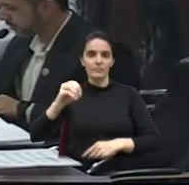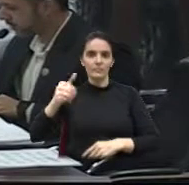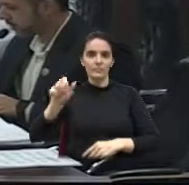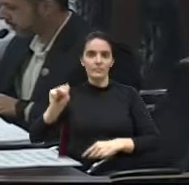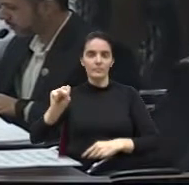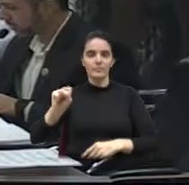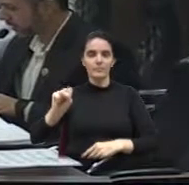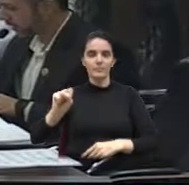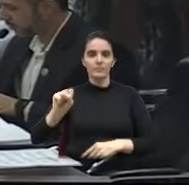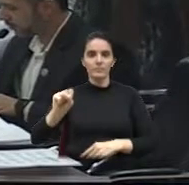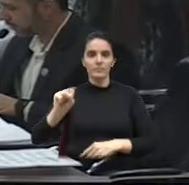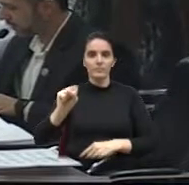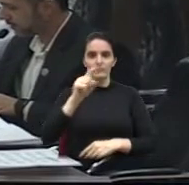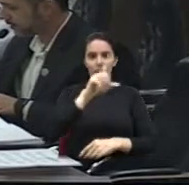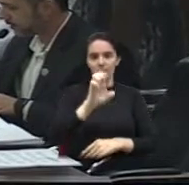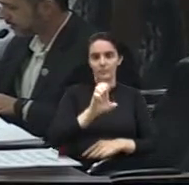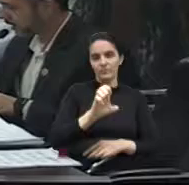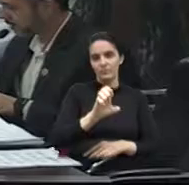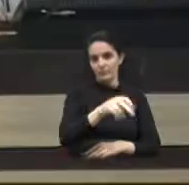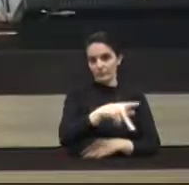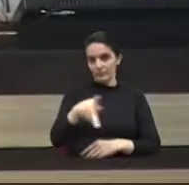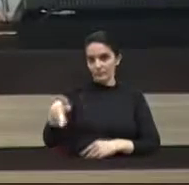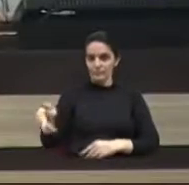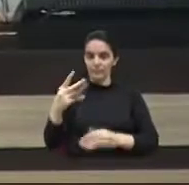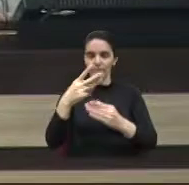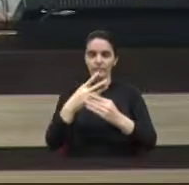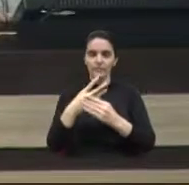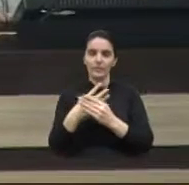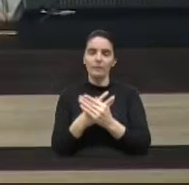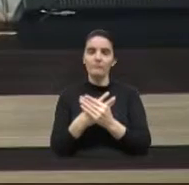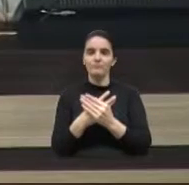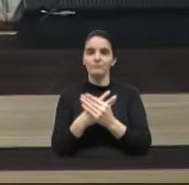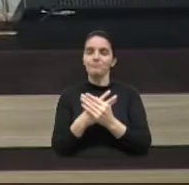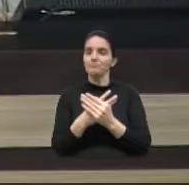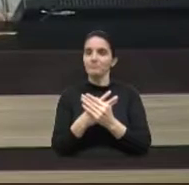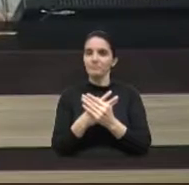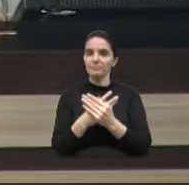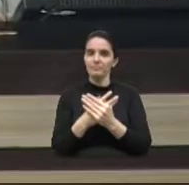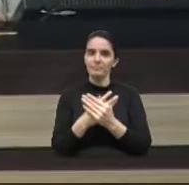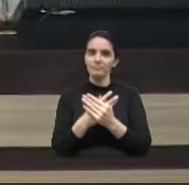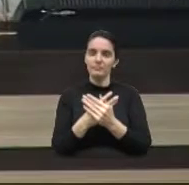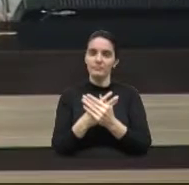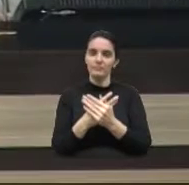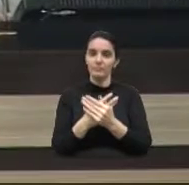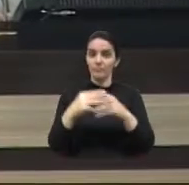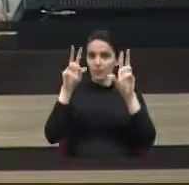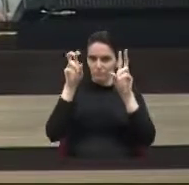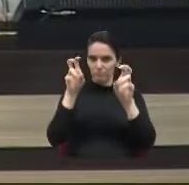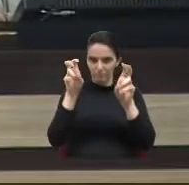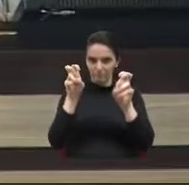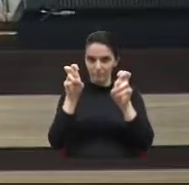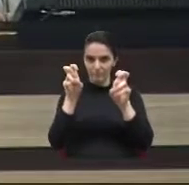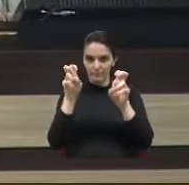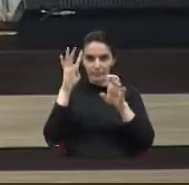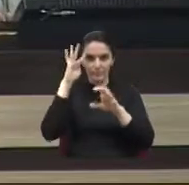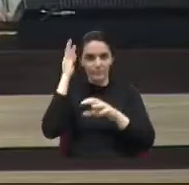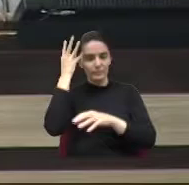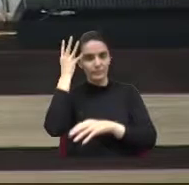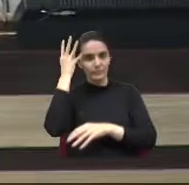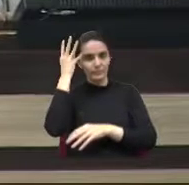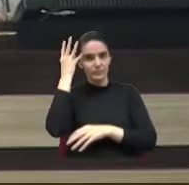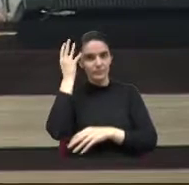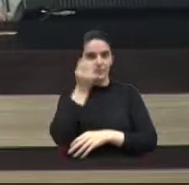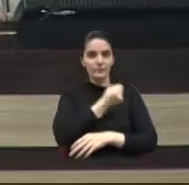senhor José Roberto Bernardo, presidente da Câmara Municipal de Limeira. Assunto: resolução